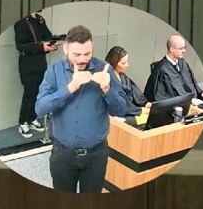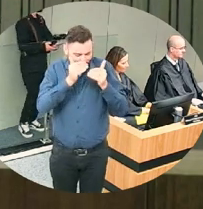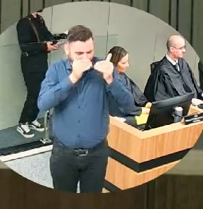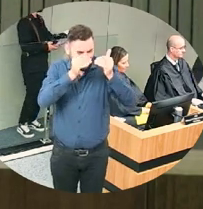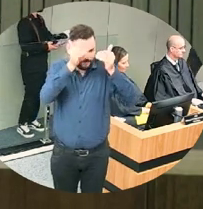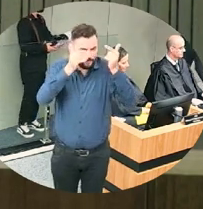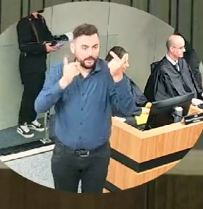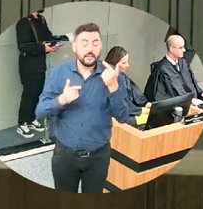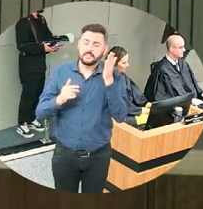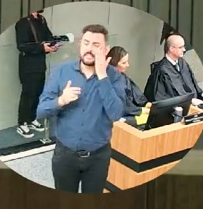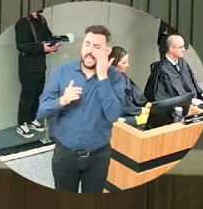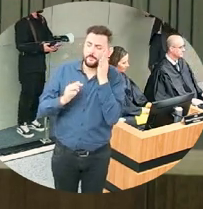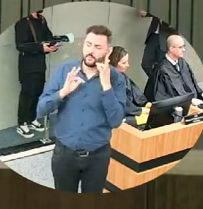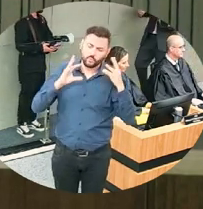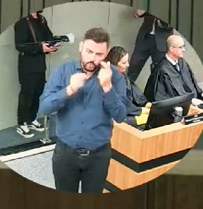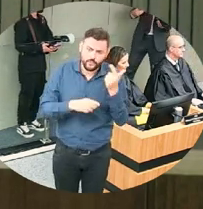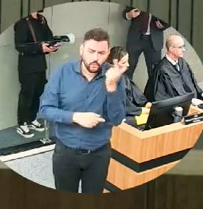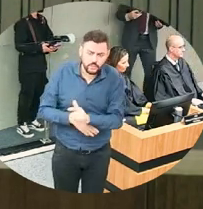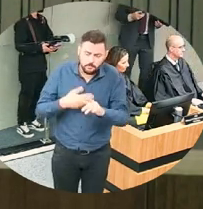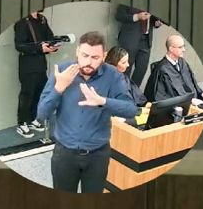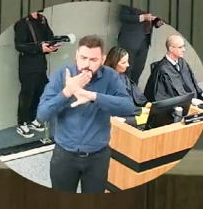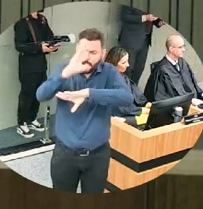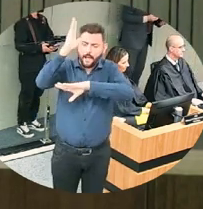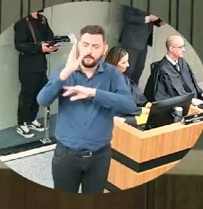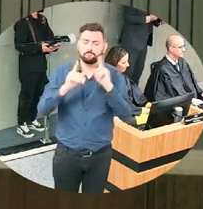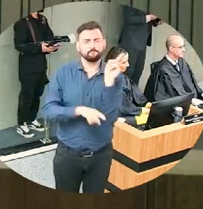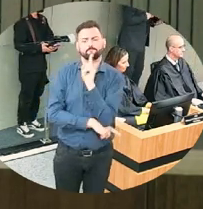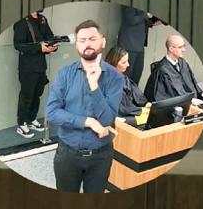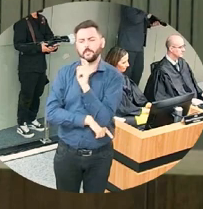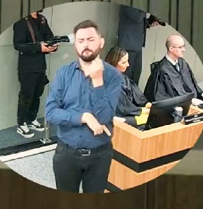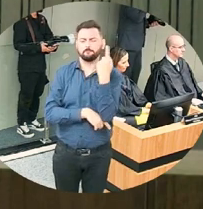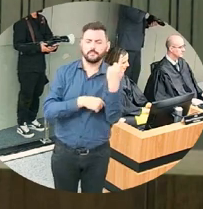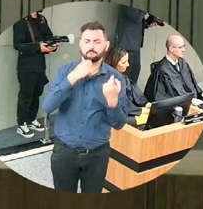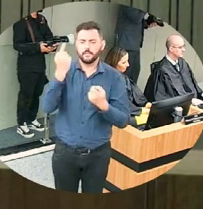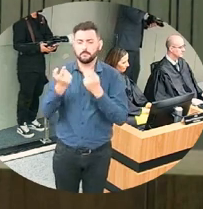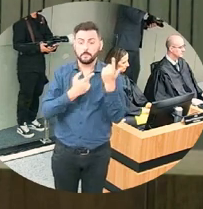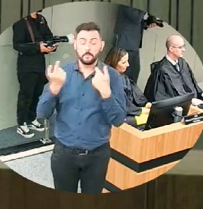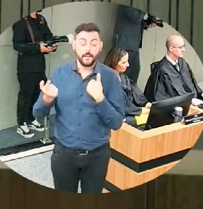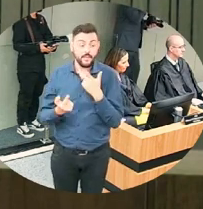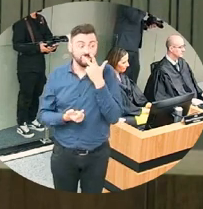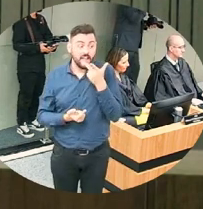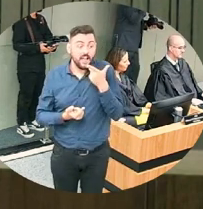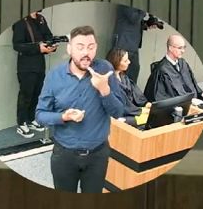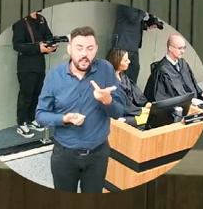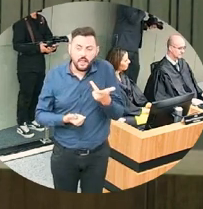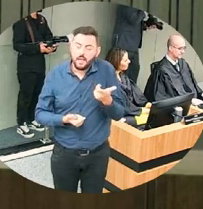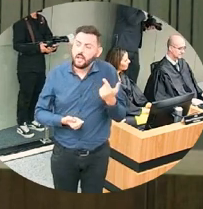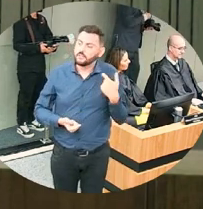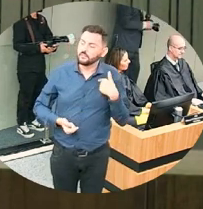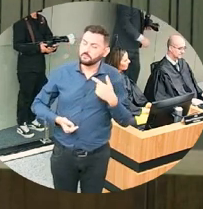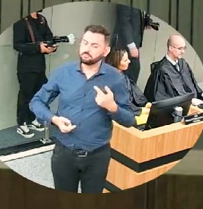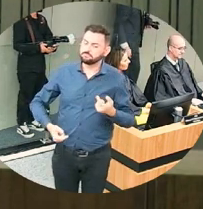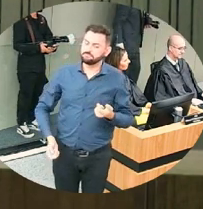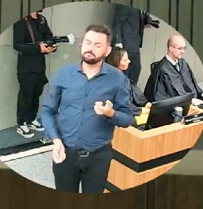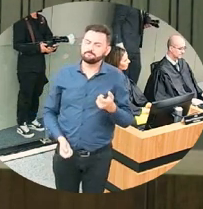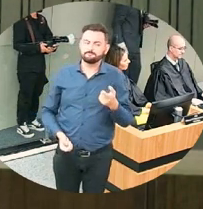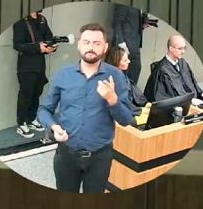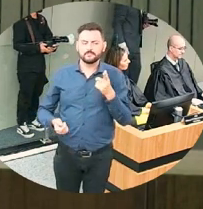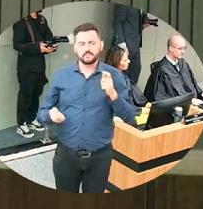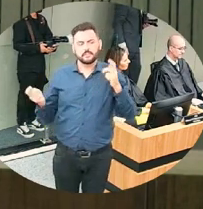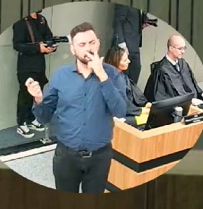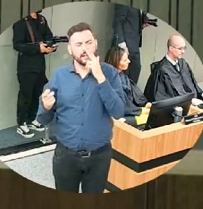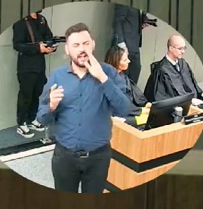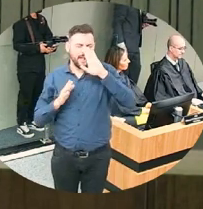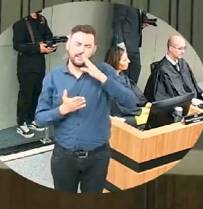nesta caminhada digo isso para afirmar que a visão do do Improvável muitas vezes nos faz ficar pelo